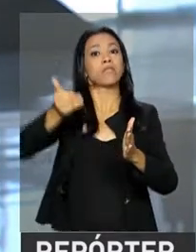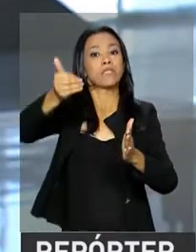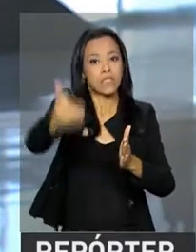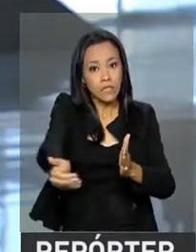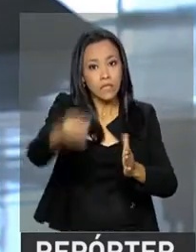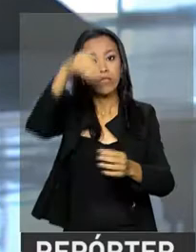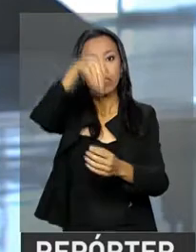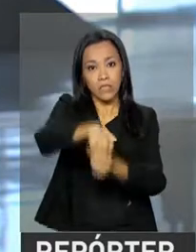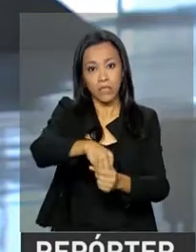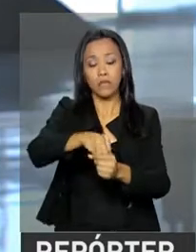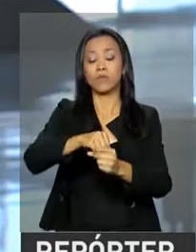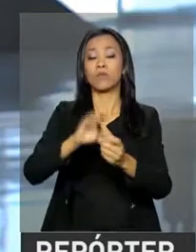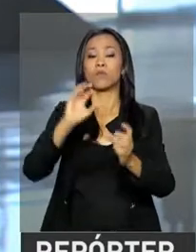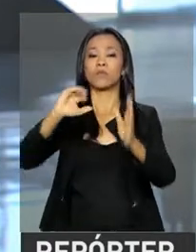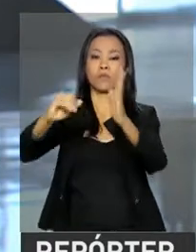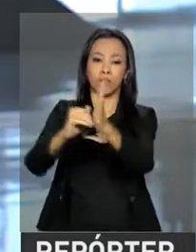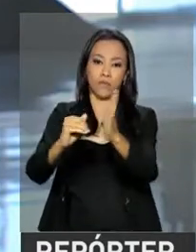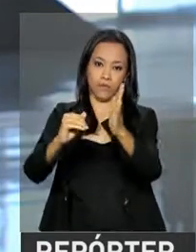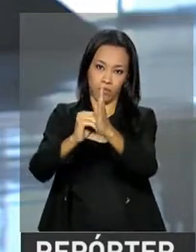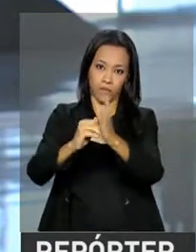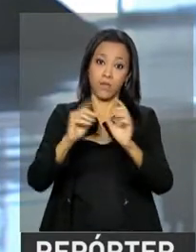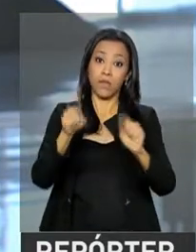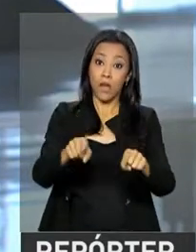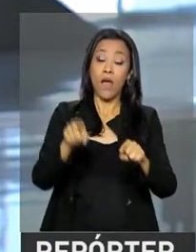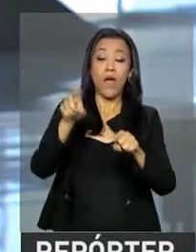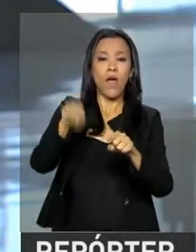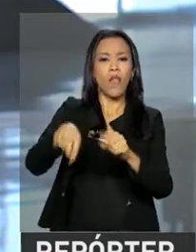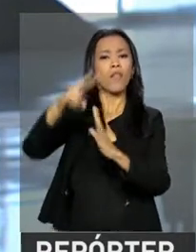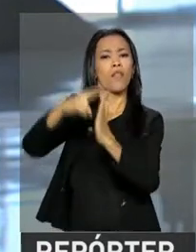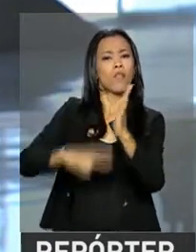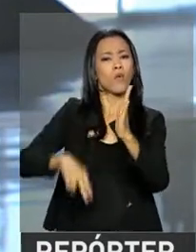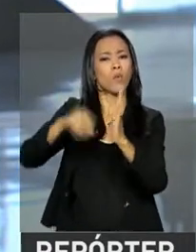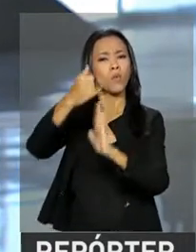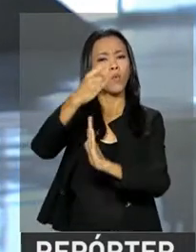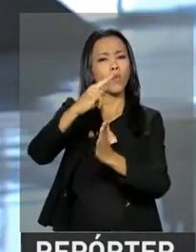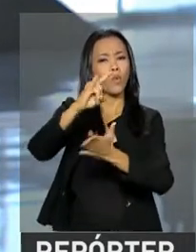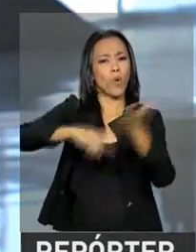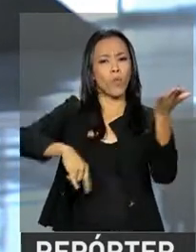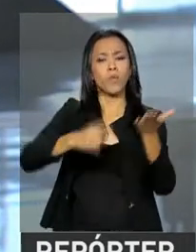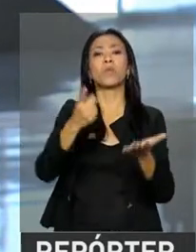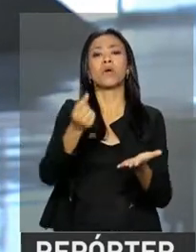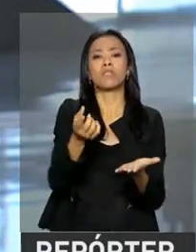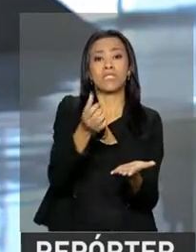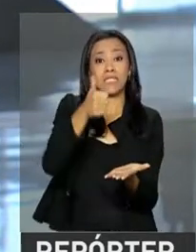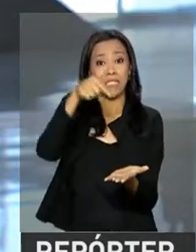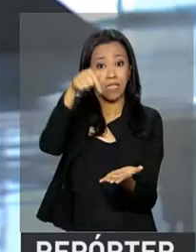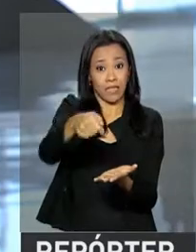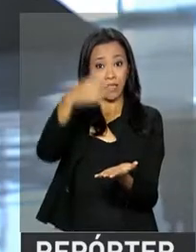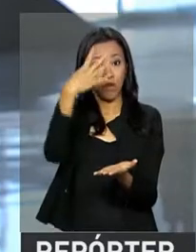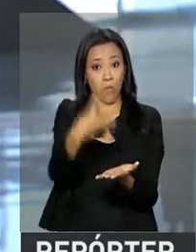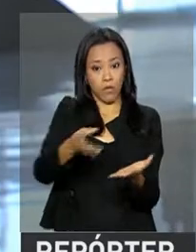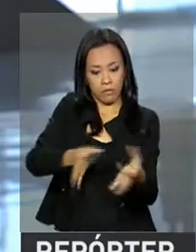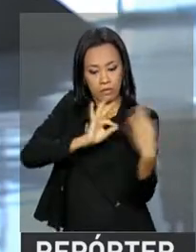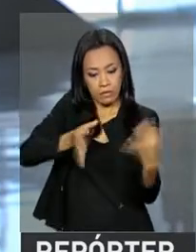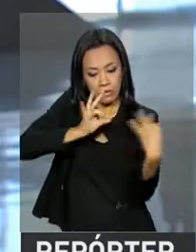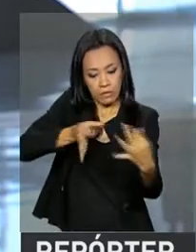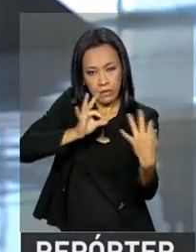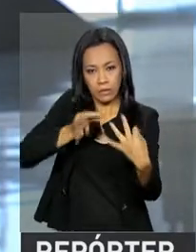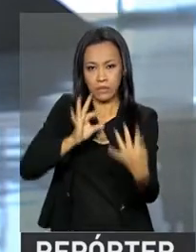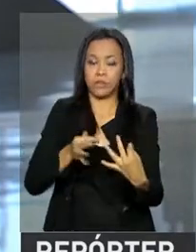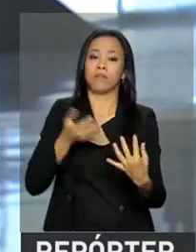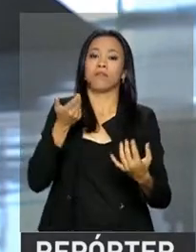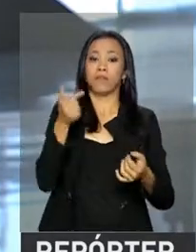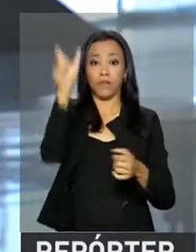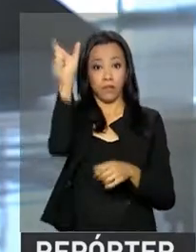econômicos senador tasso jereissati deu como lido o documento de 74 páginas o relator da proposta o senador ricardo